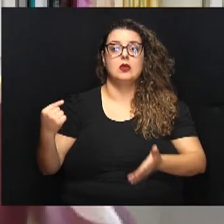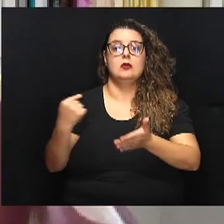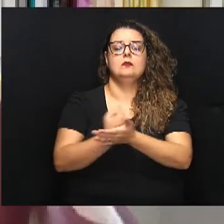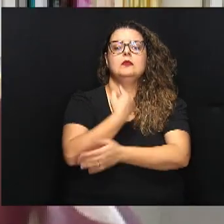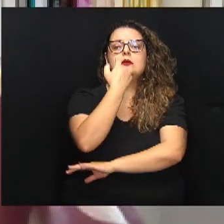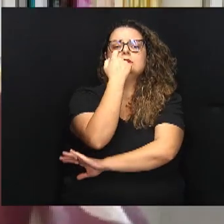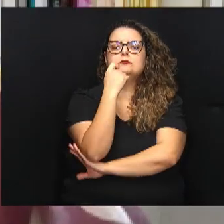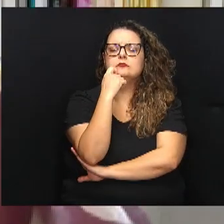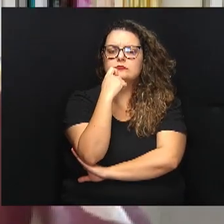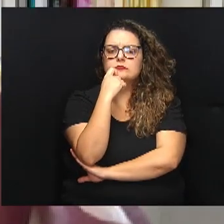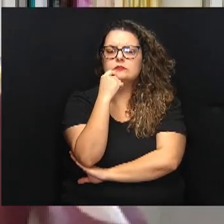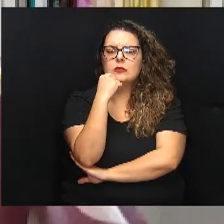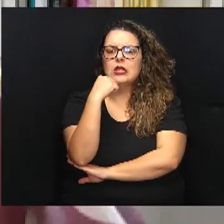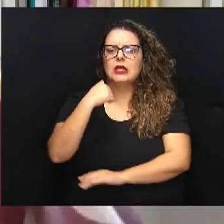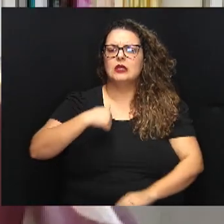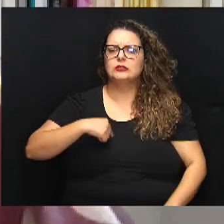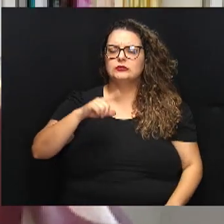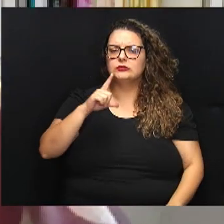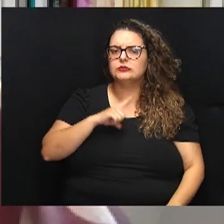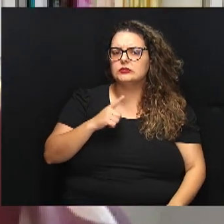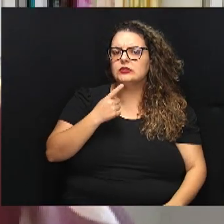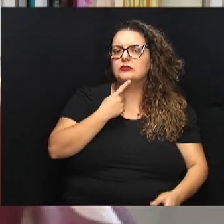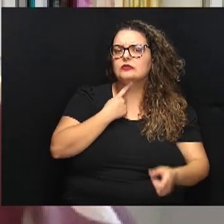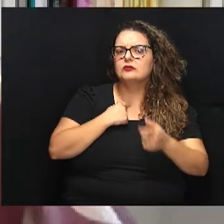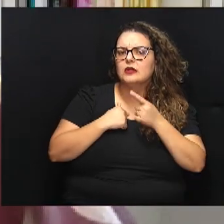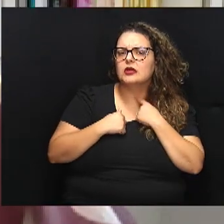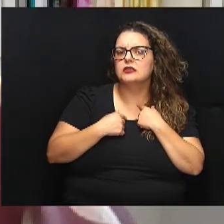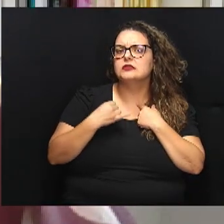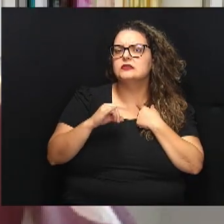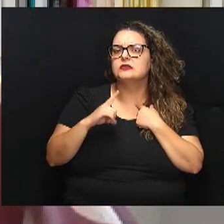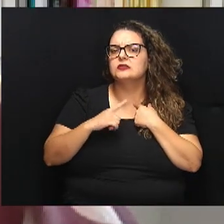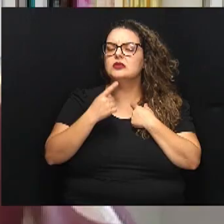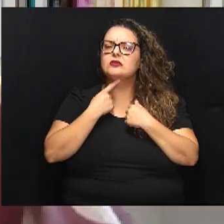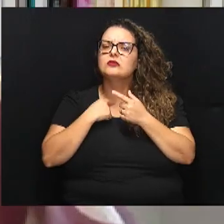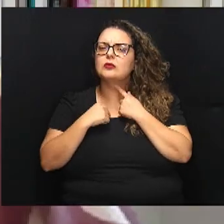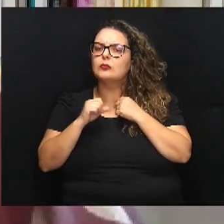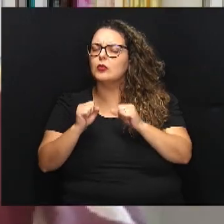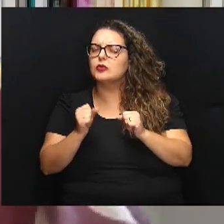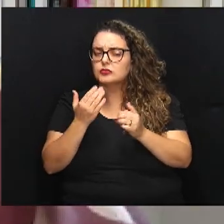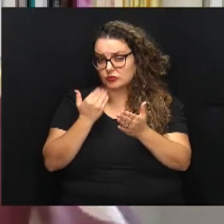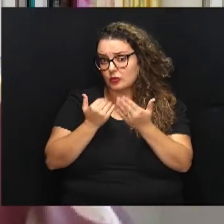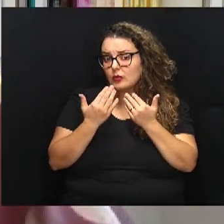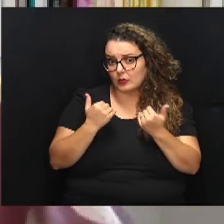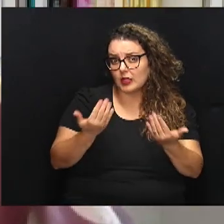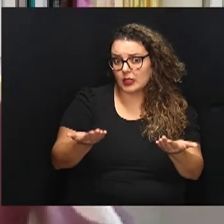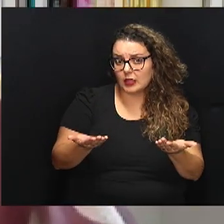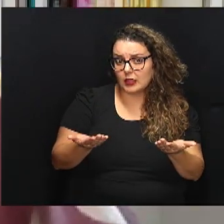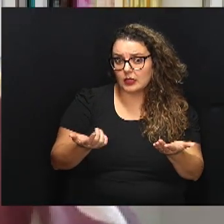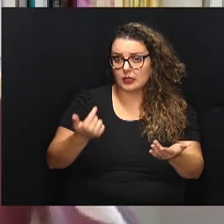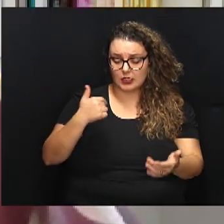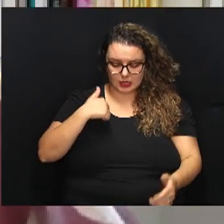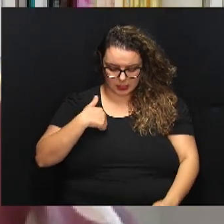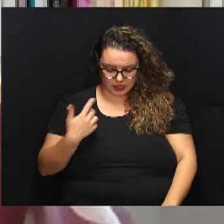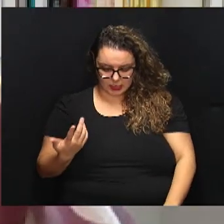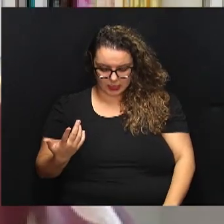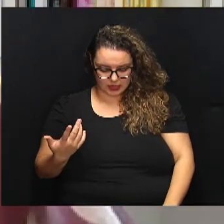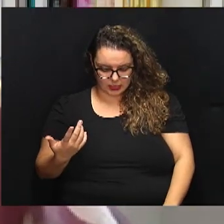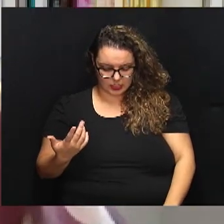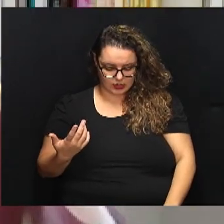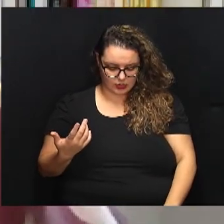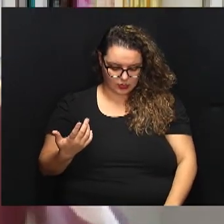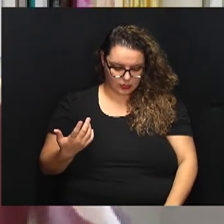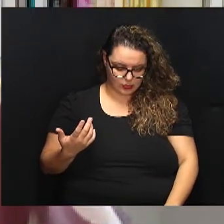sobre, será que eu tenho vontade? Se eu tenho vontade, posso comer? Porque eu sou um nutricionista